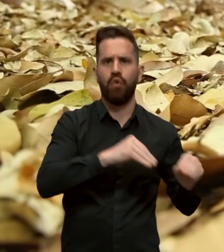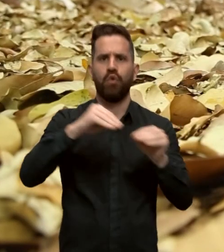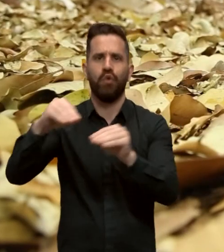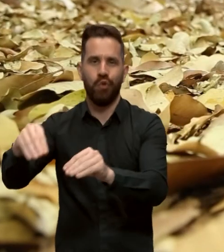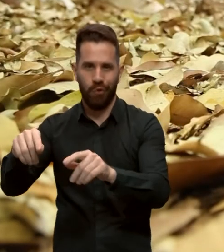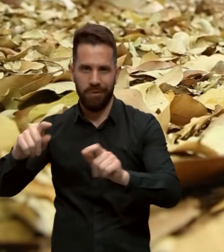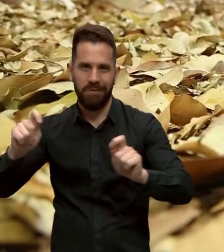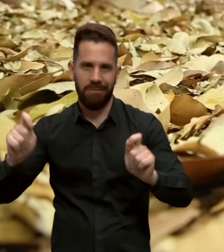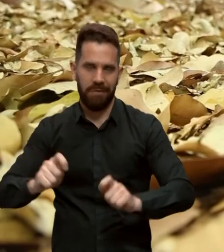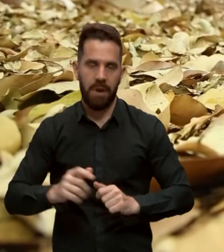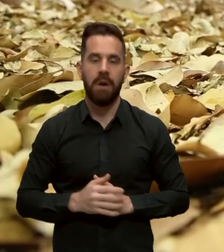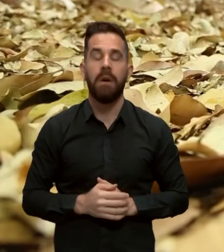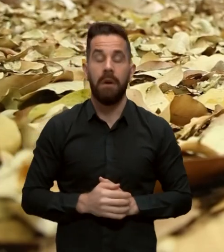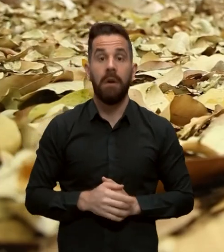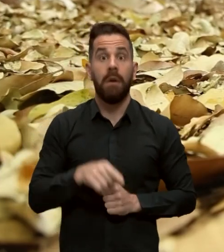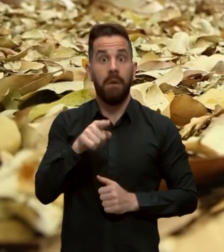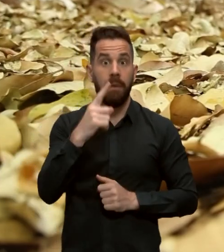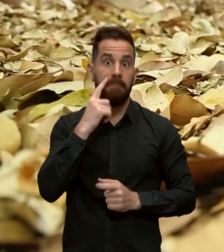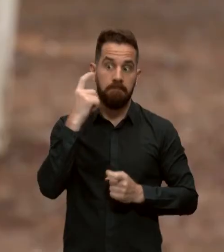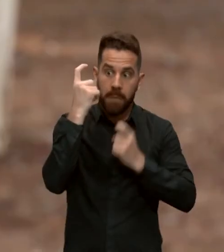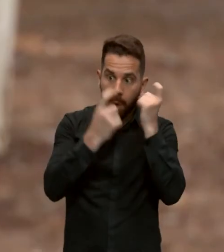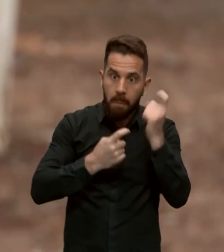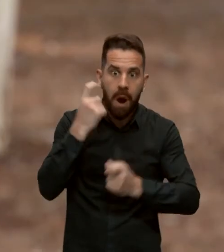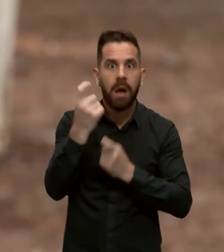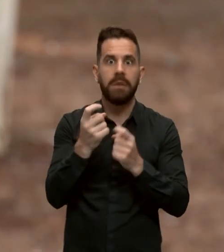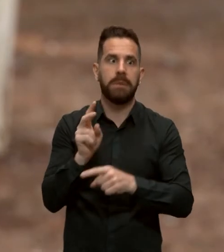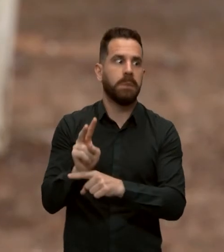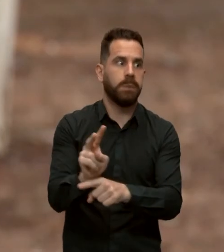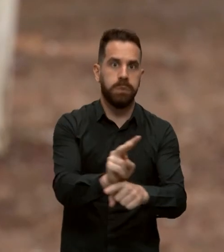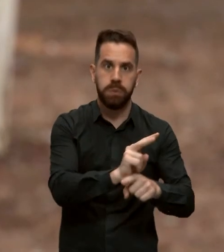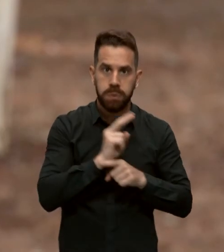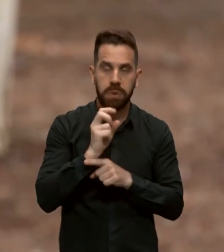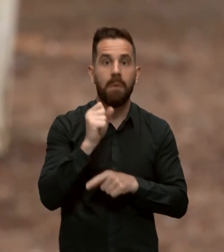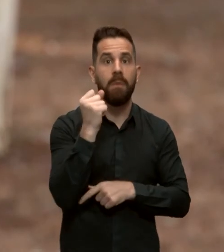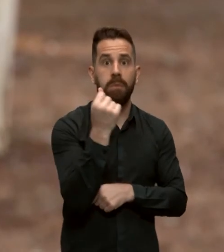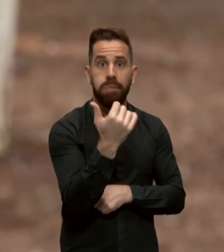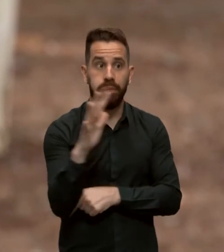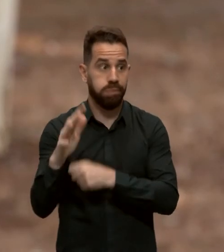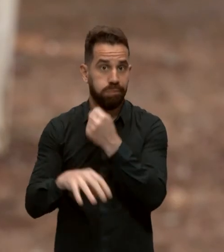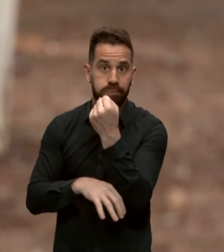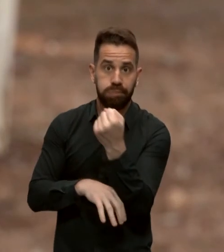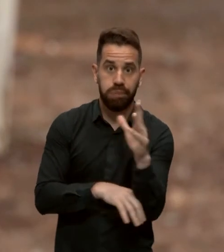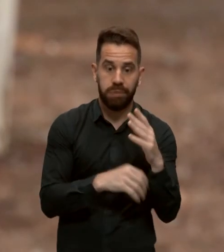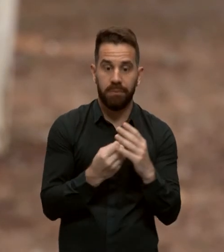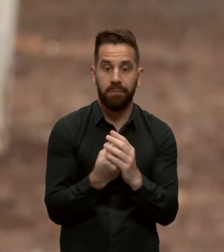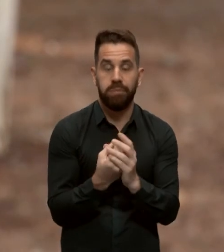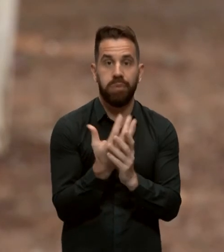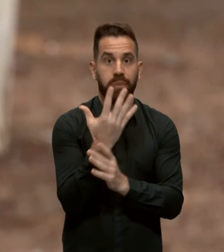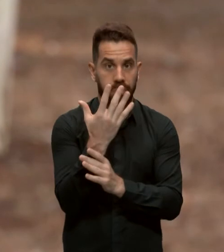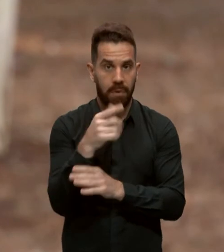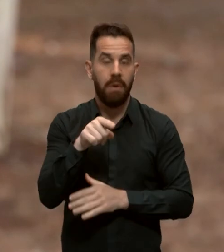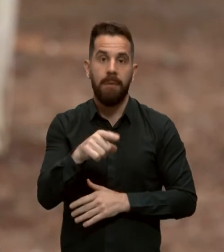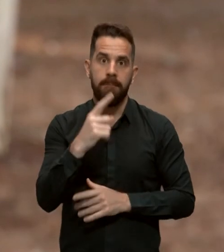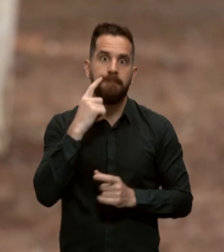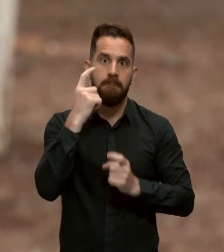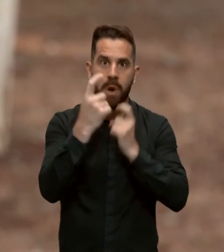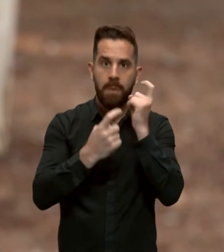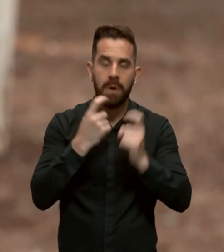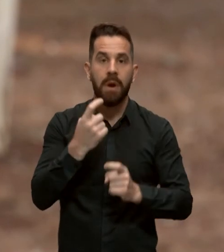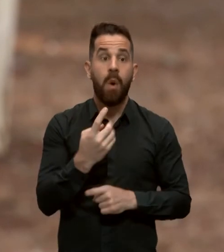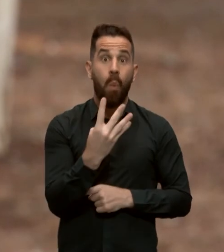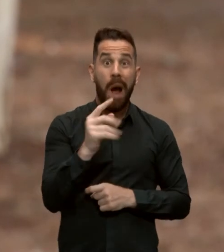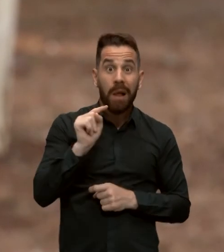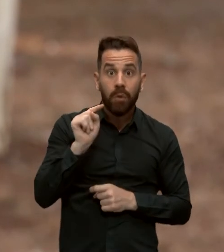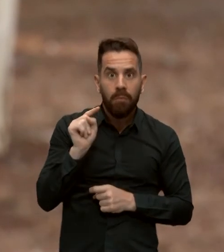flora nacional se mostra muito relevante, já que das mais de 4.000 espécies analisadas pela pesquisa,